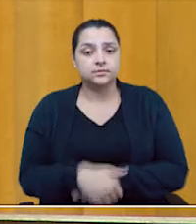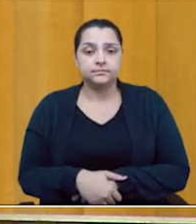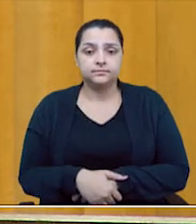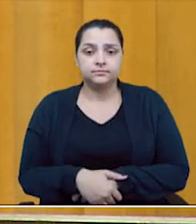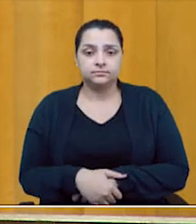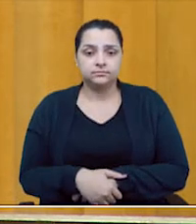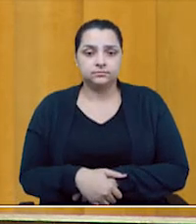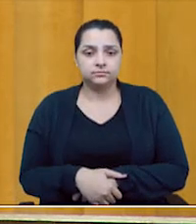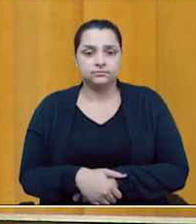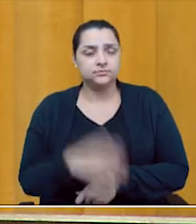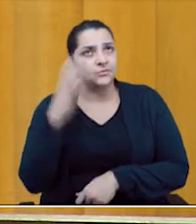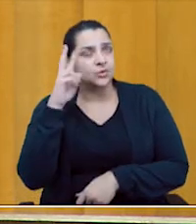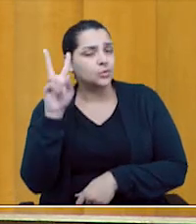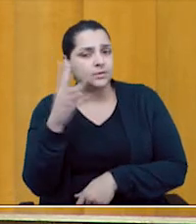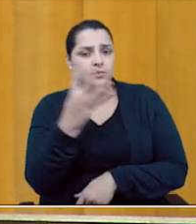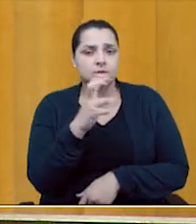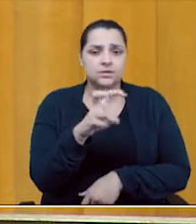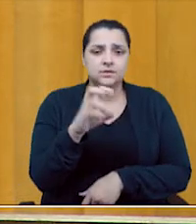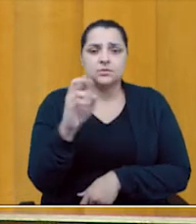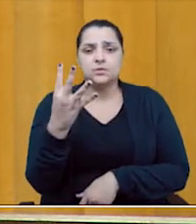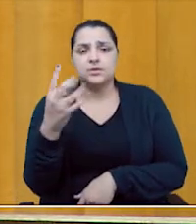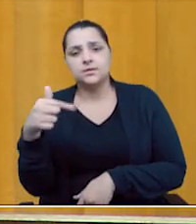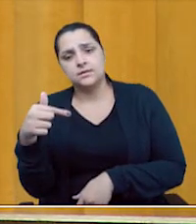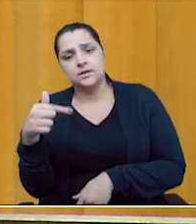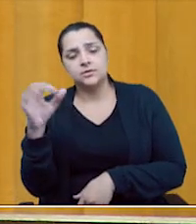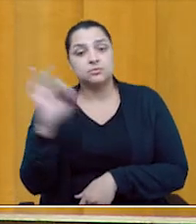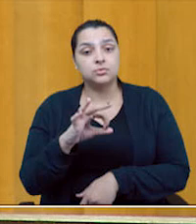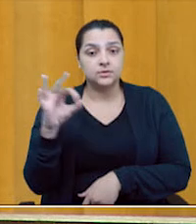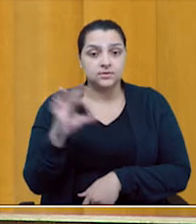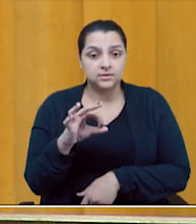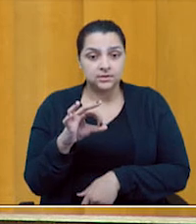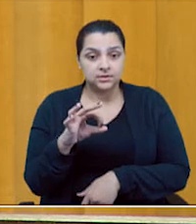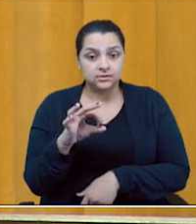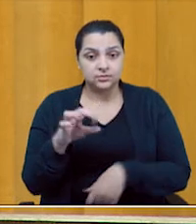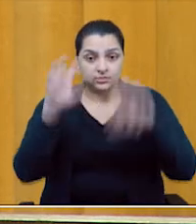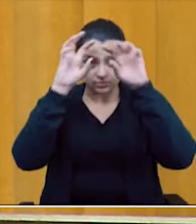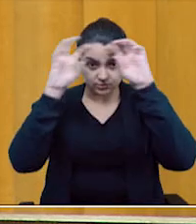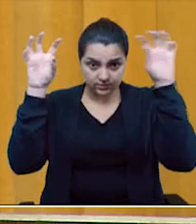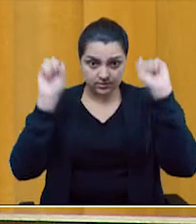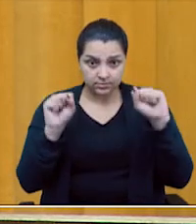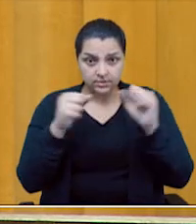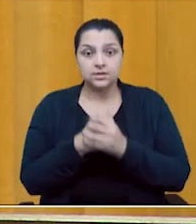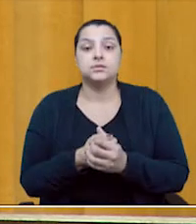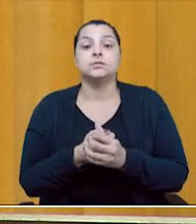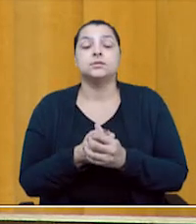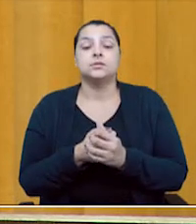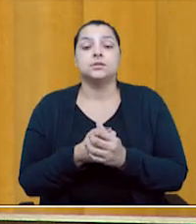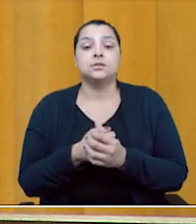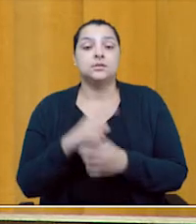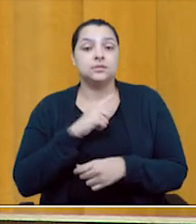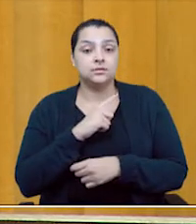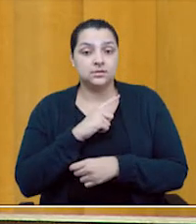lembro se é 45% ou 47%, 45% ou 47% dos tribunais tem o controle